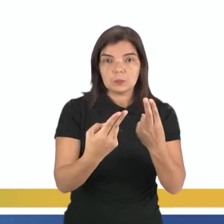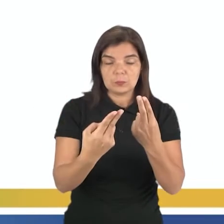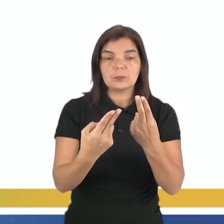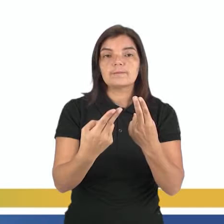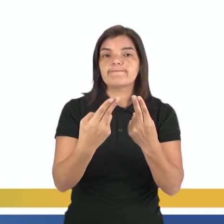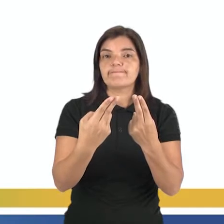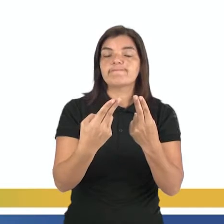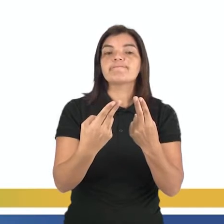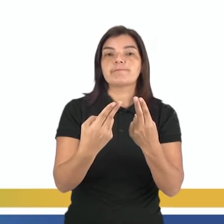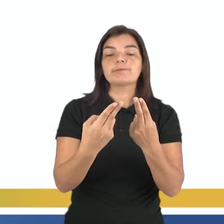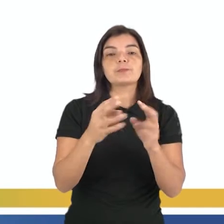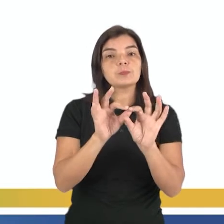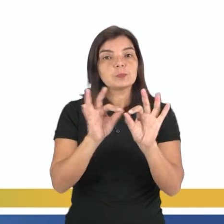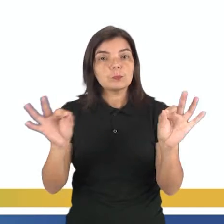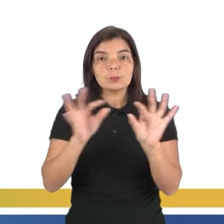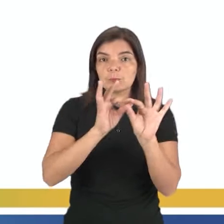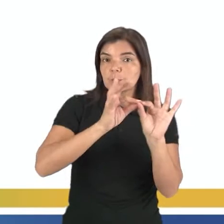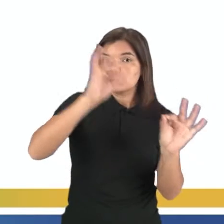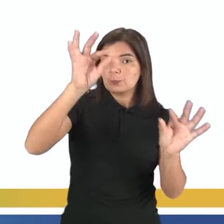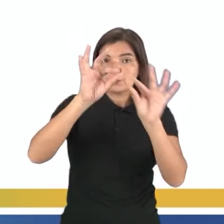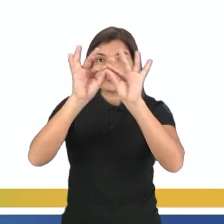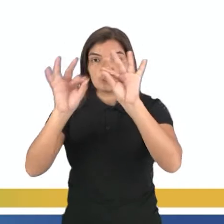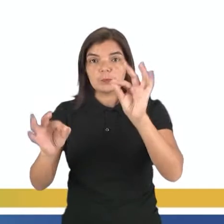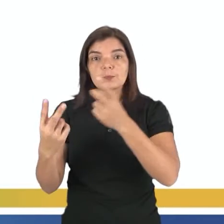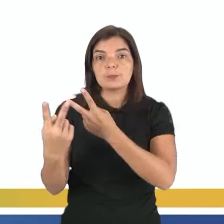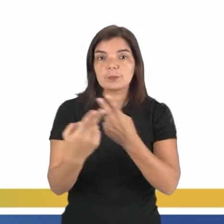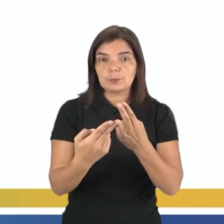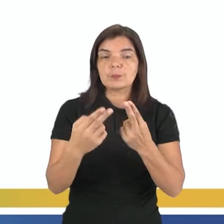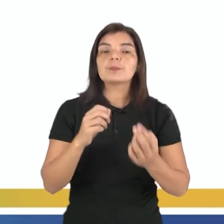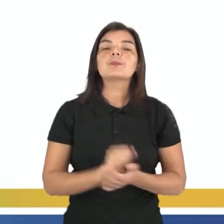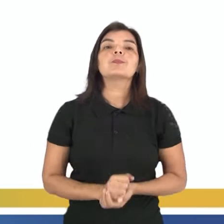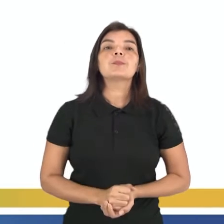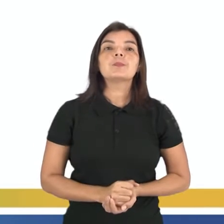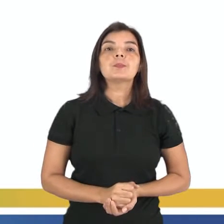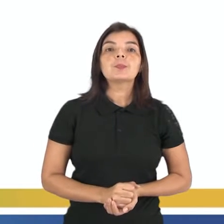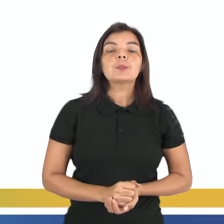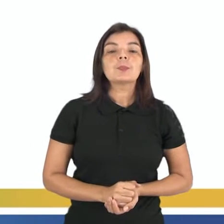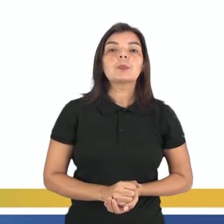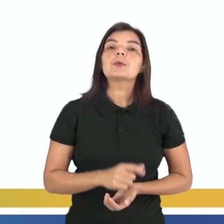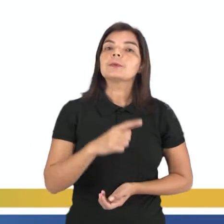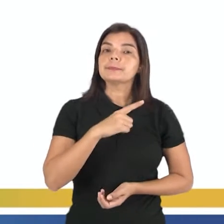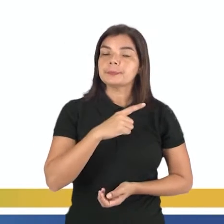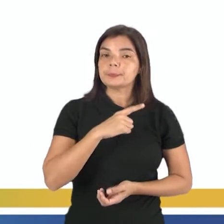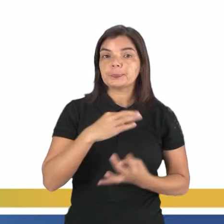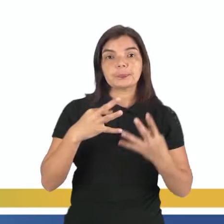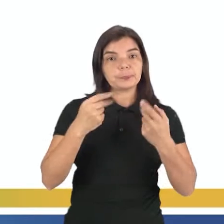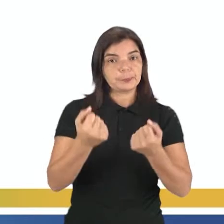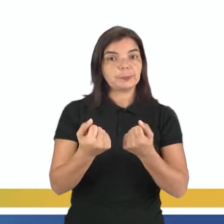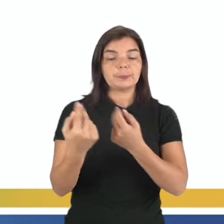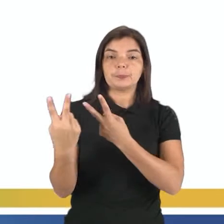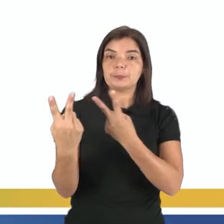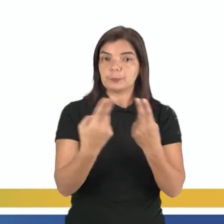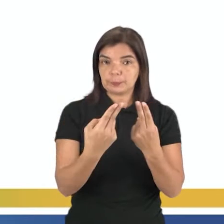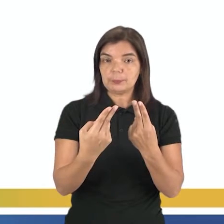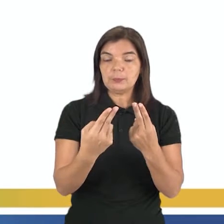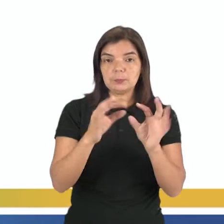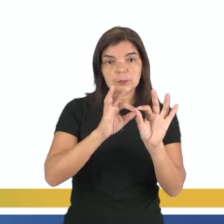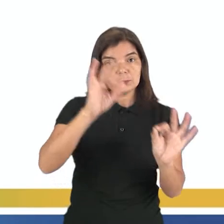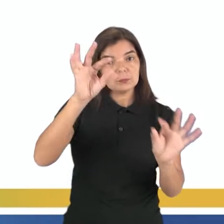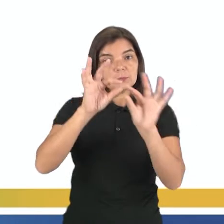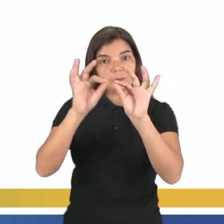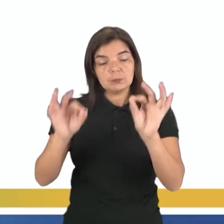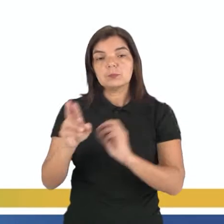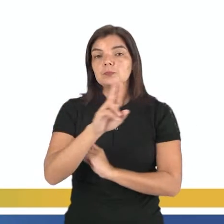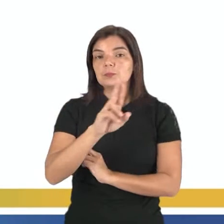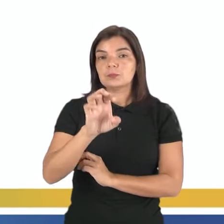a mesma medida de comprimento, beleza? Então, um triângulo que possui todos os lados com a mesma medida de